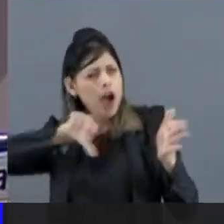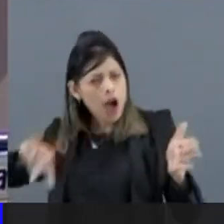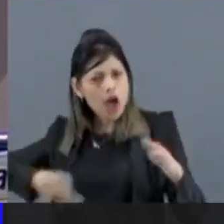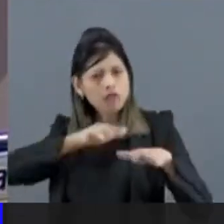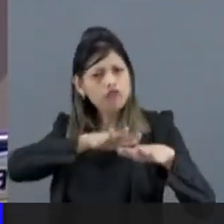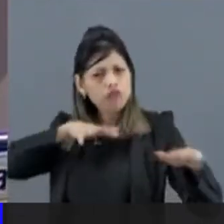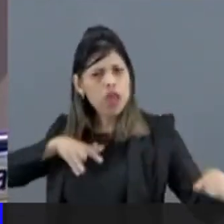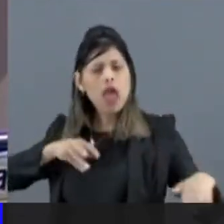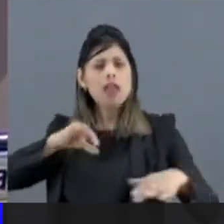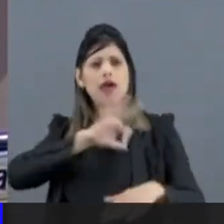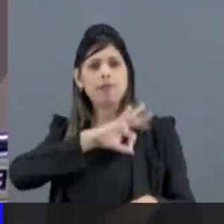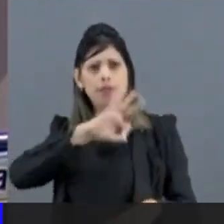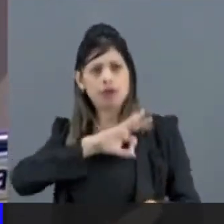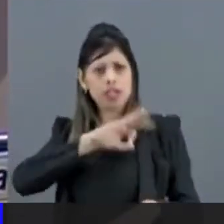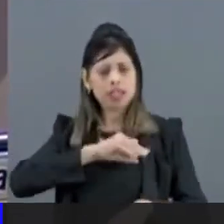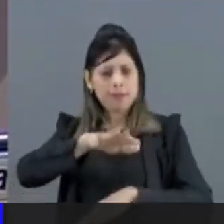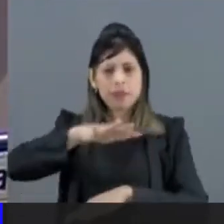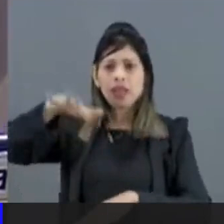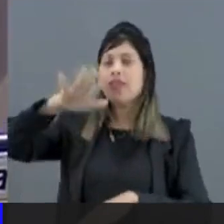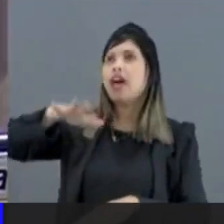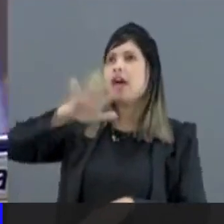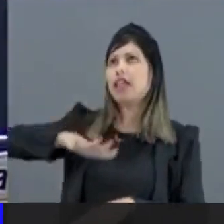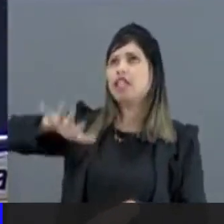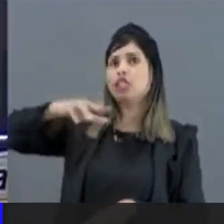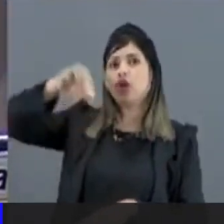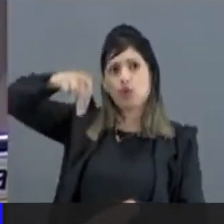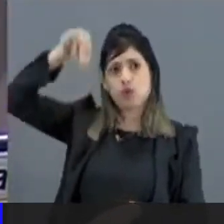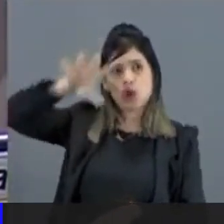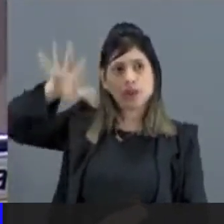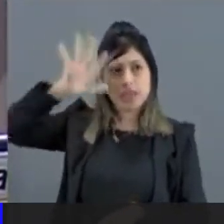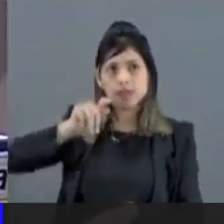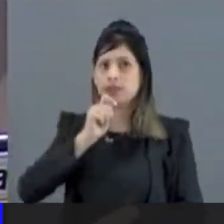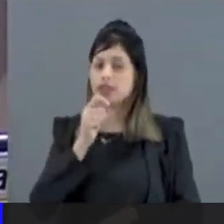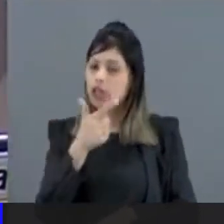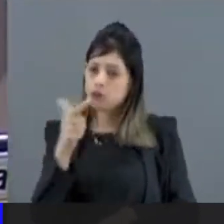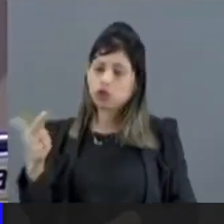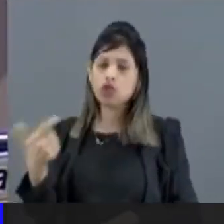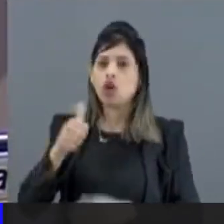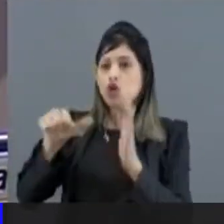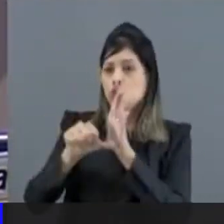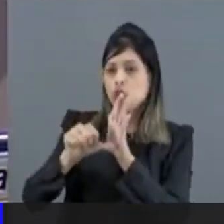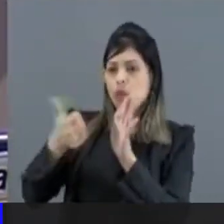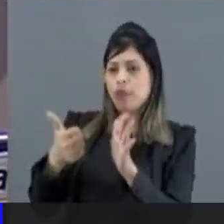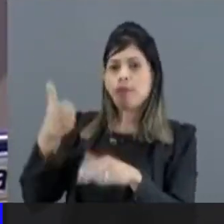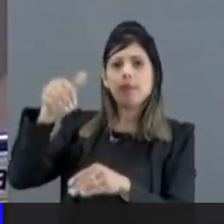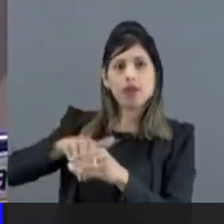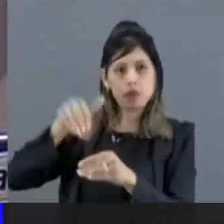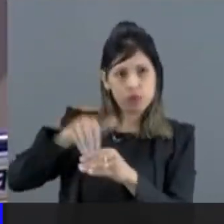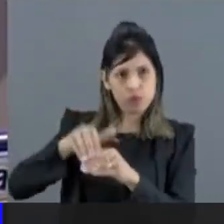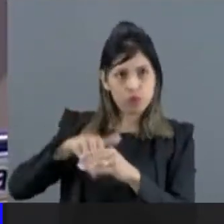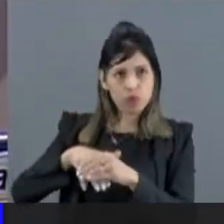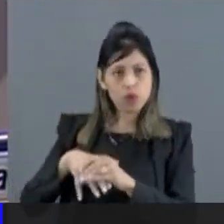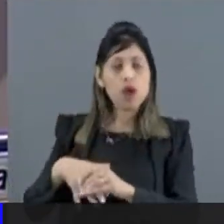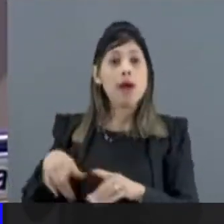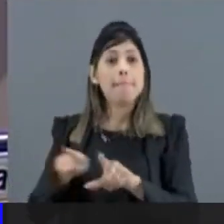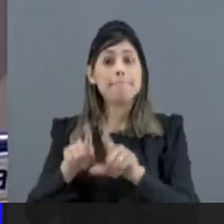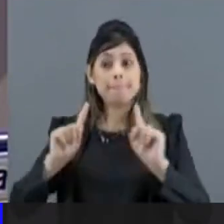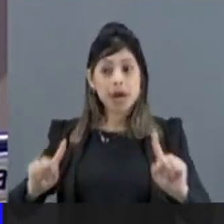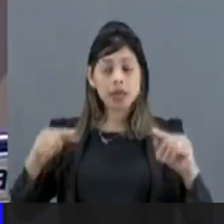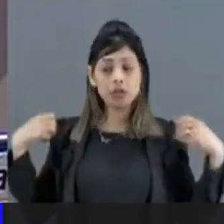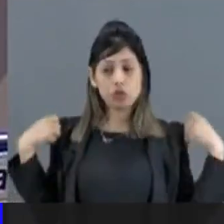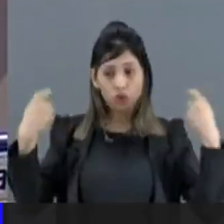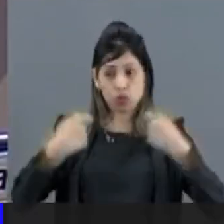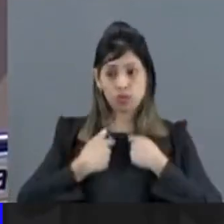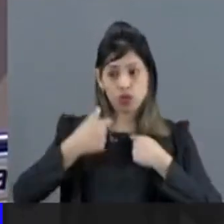Nordeste que não haviam sido realizadas no primeiro turno e em contrariedade à decisão proferida pelo Ministro do STF Alexandre